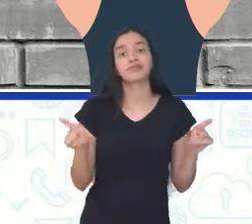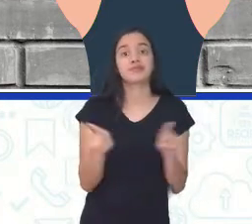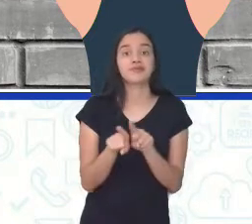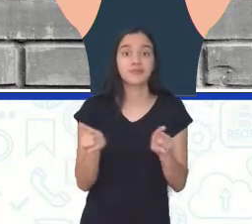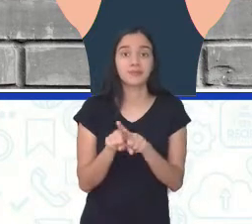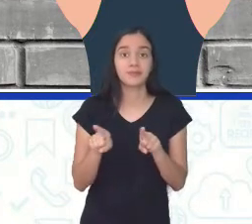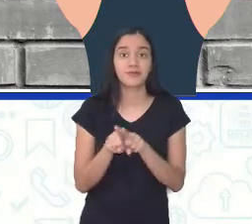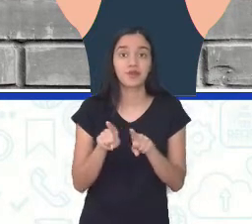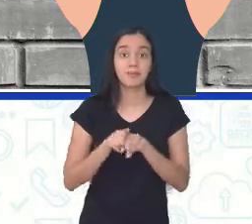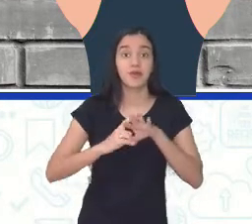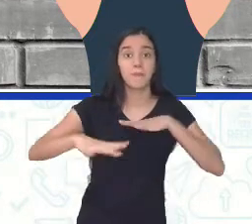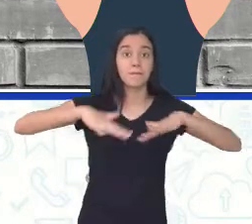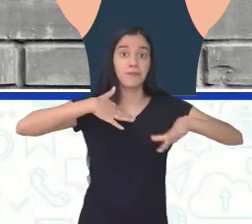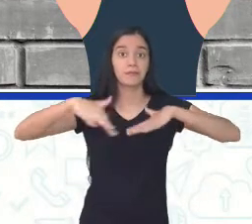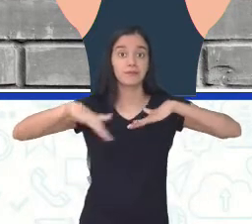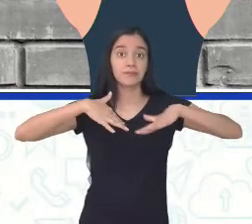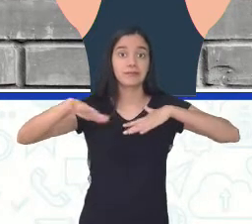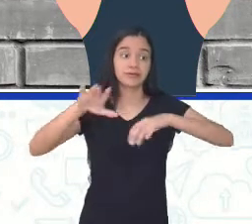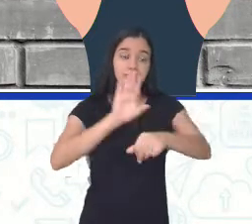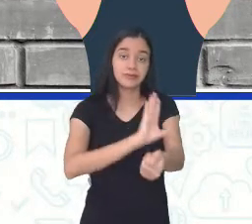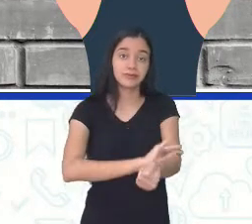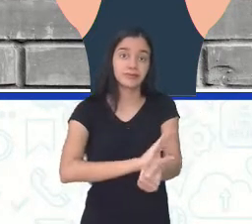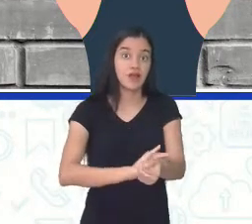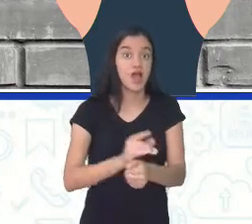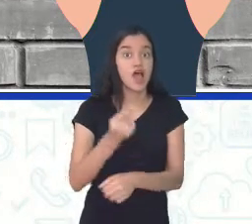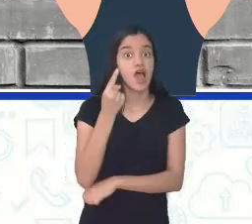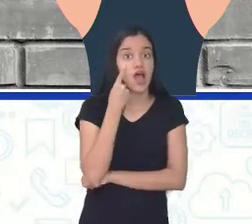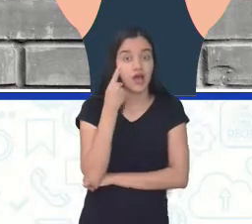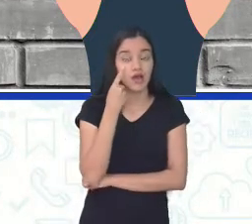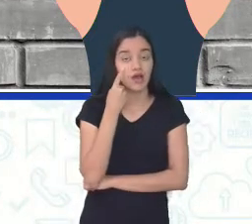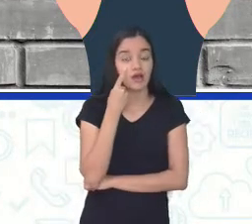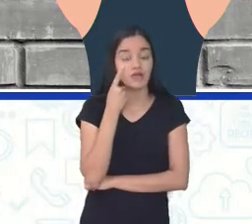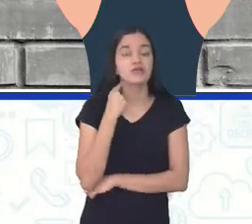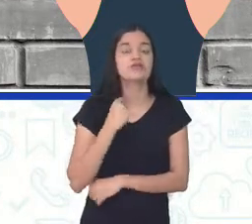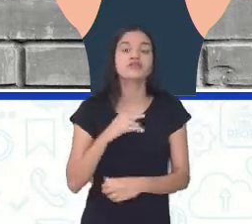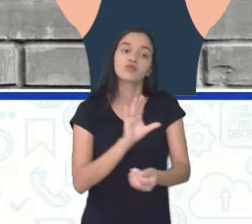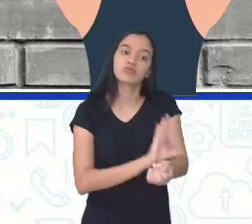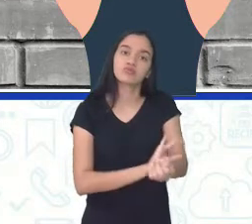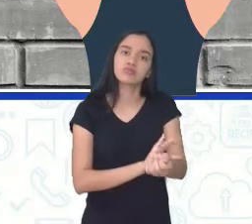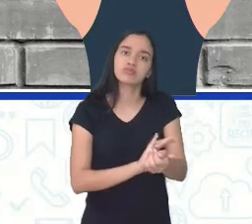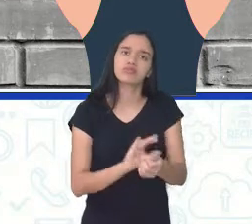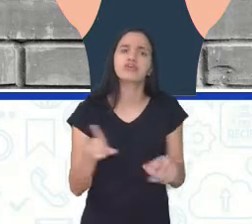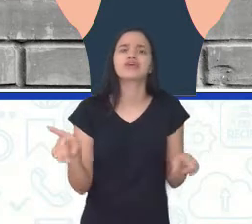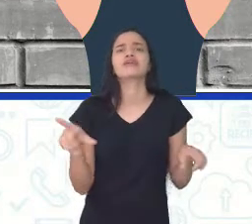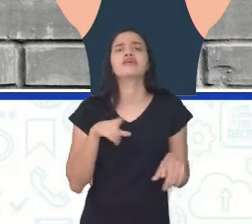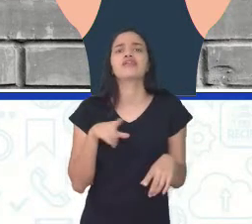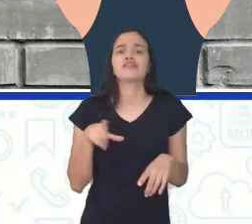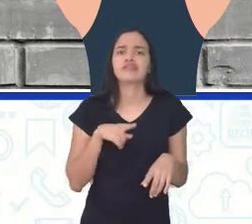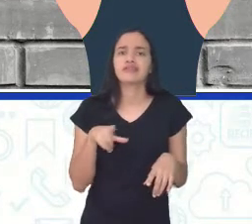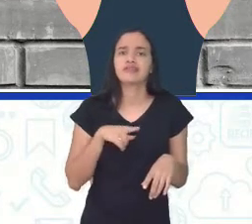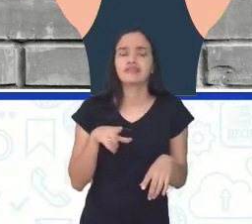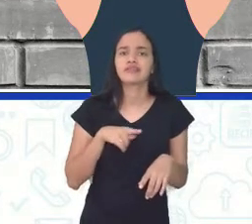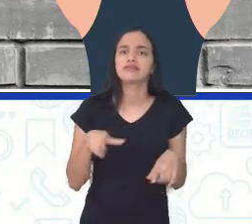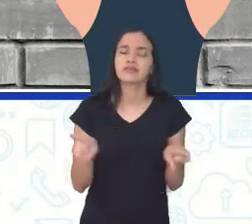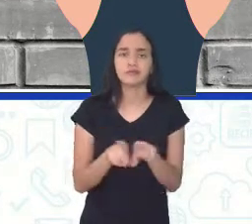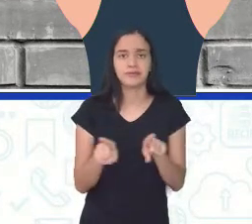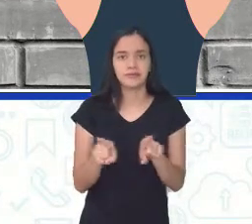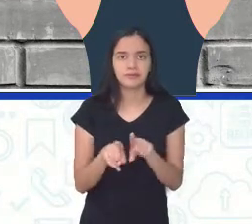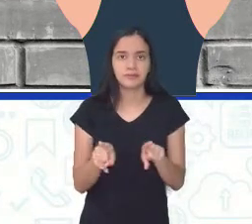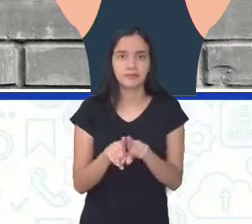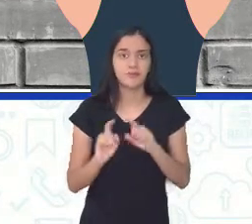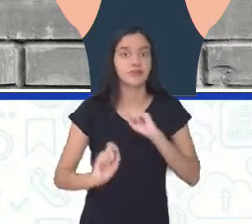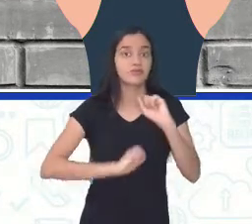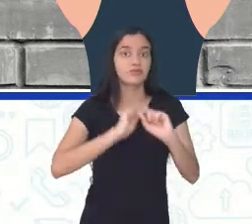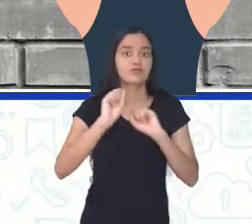a questão dos movimentos dos músculos. Vejam que muitas vezes os músculos da gente, ele também tem, mesmo ele sendo,